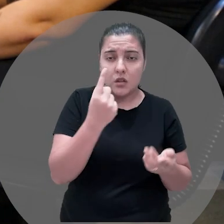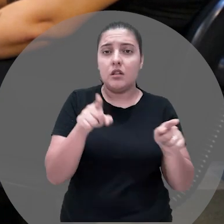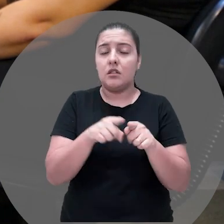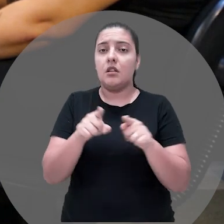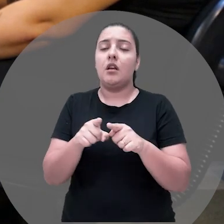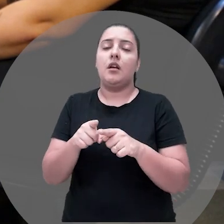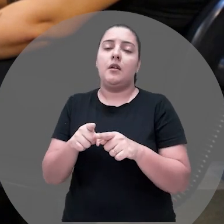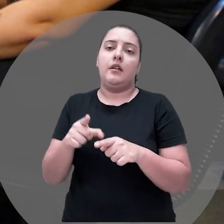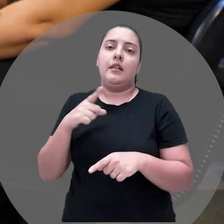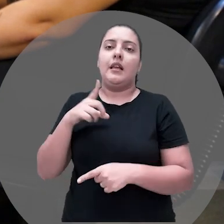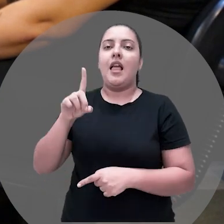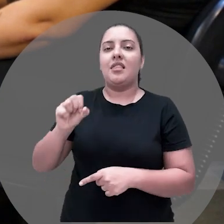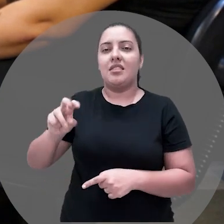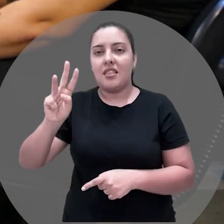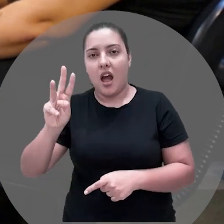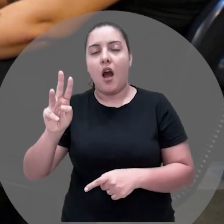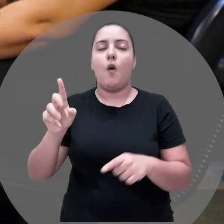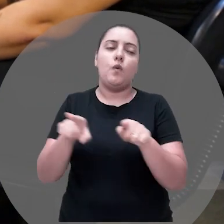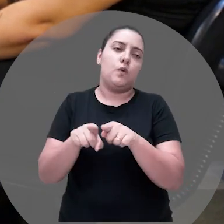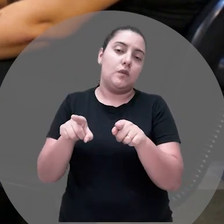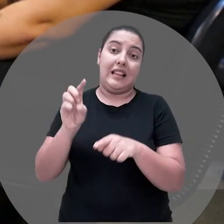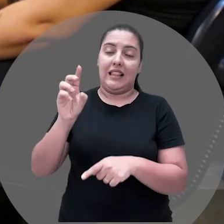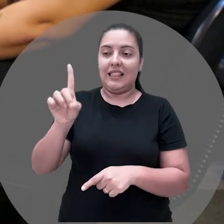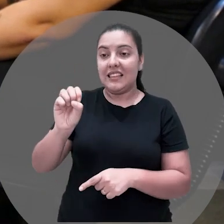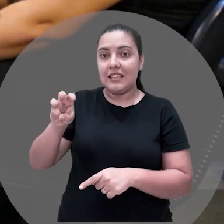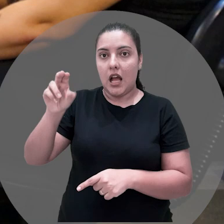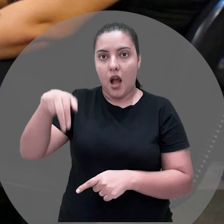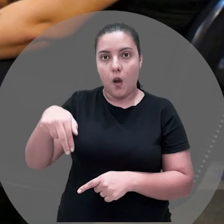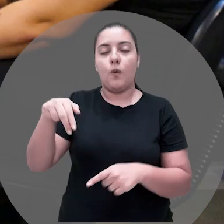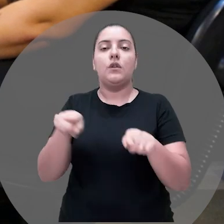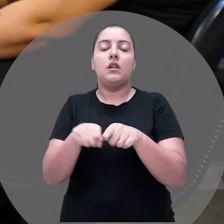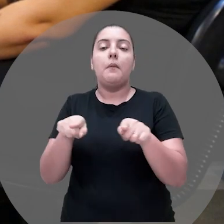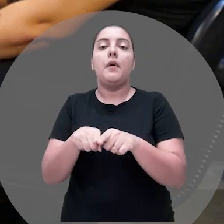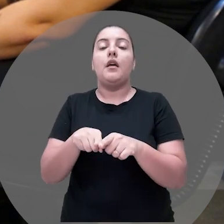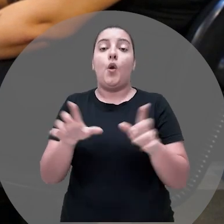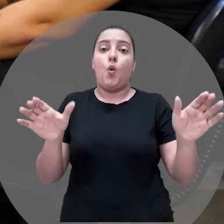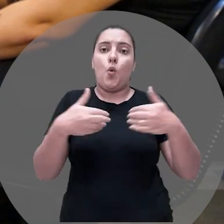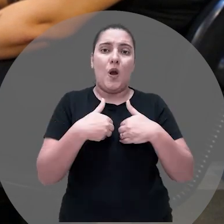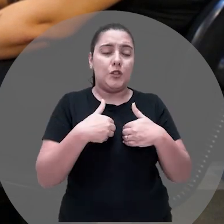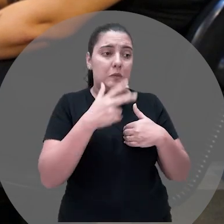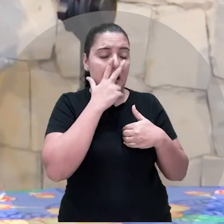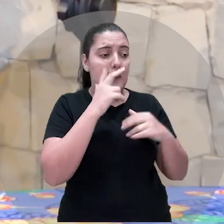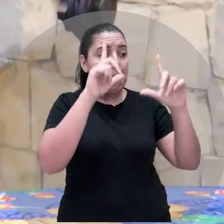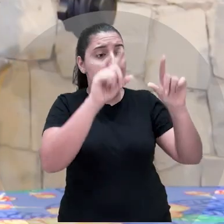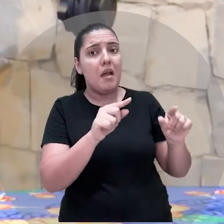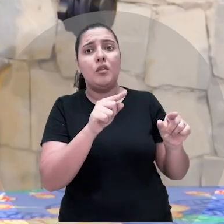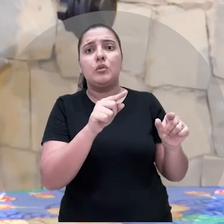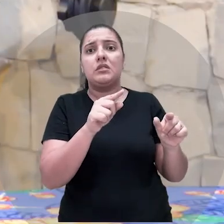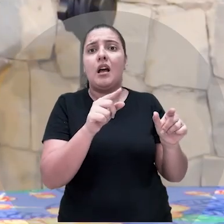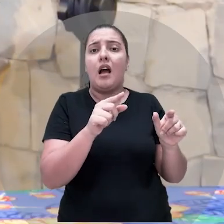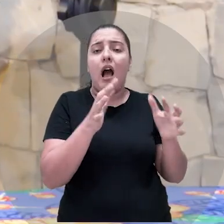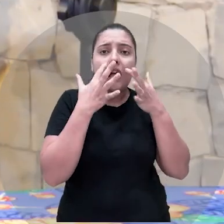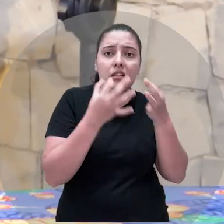só o autista né mas também o Síndrome de Down e aí o autismo o autismo ele é menos visado